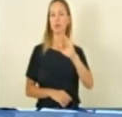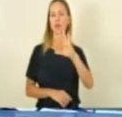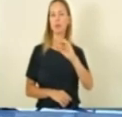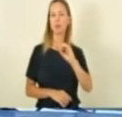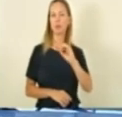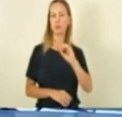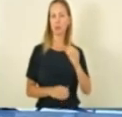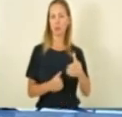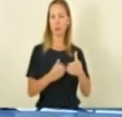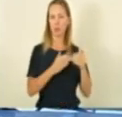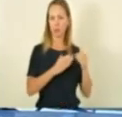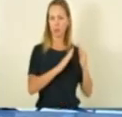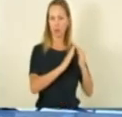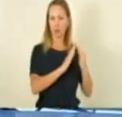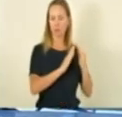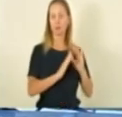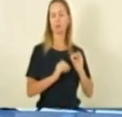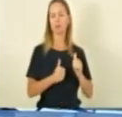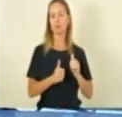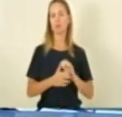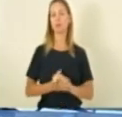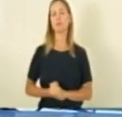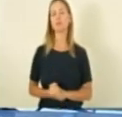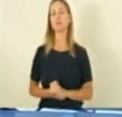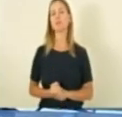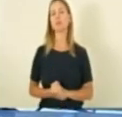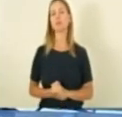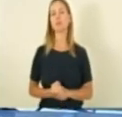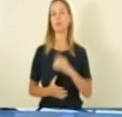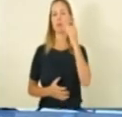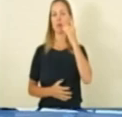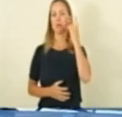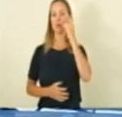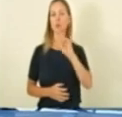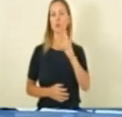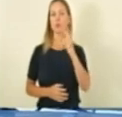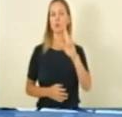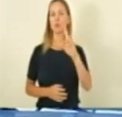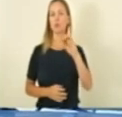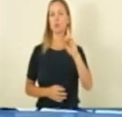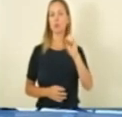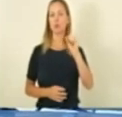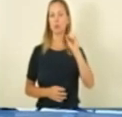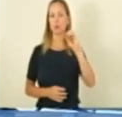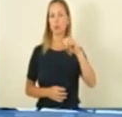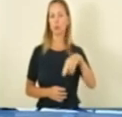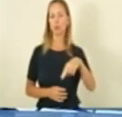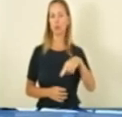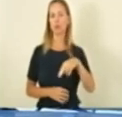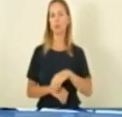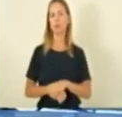Está licenciado? Então, vamos, deputado Hudson Leal.